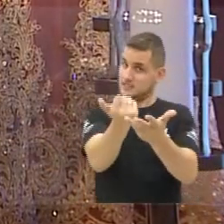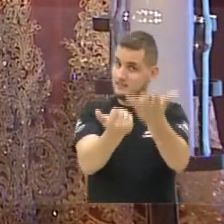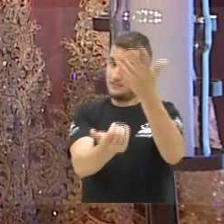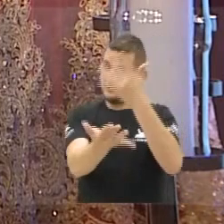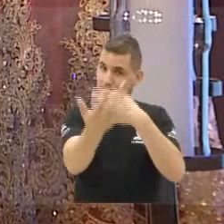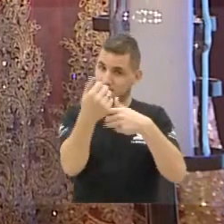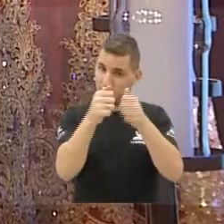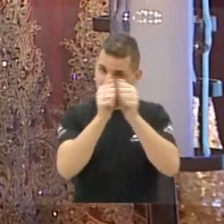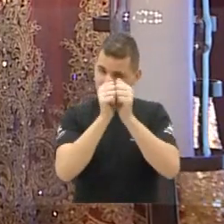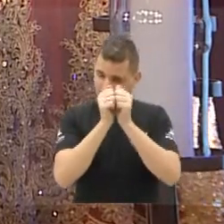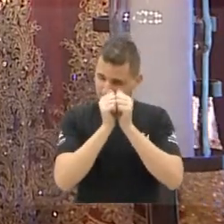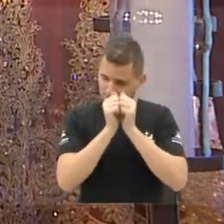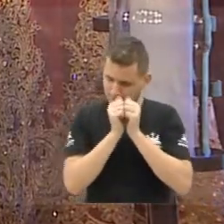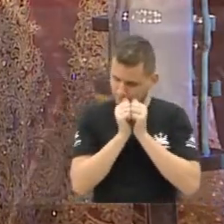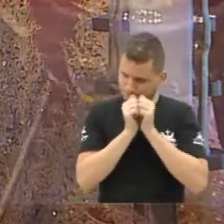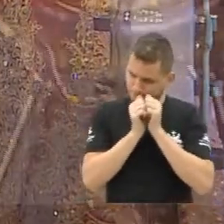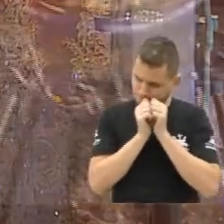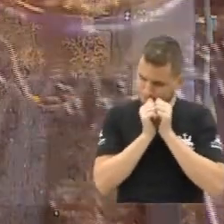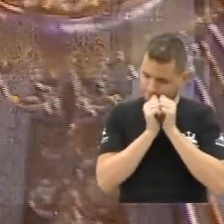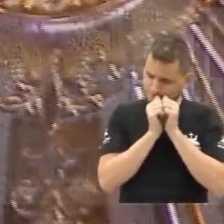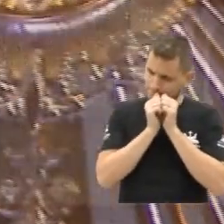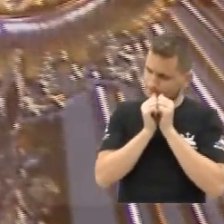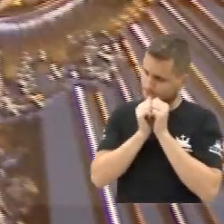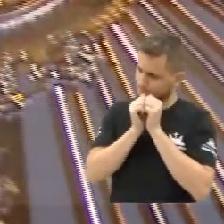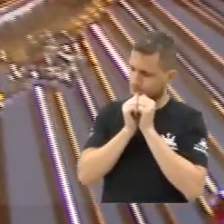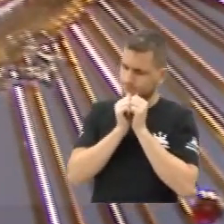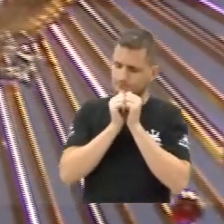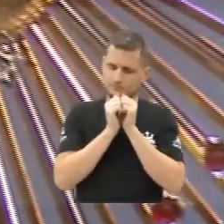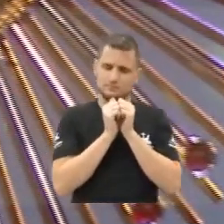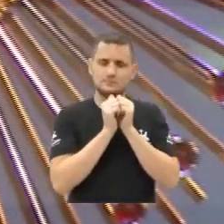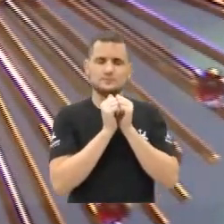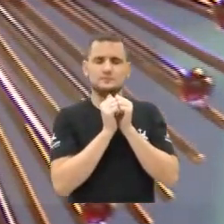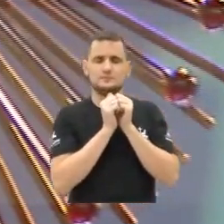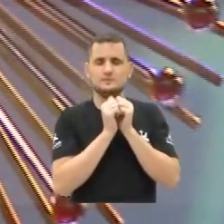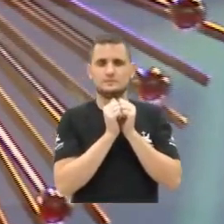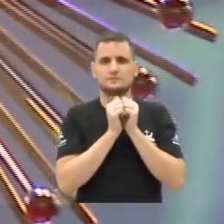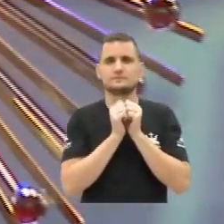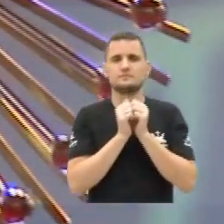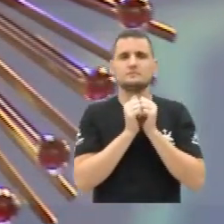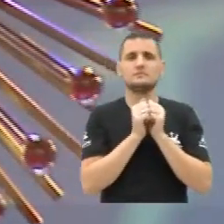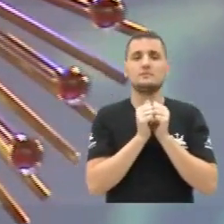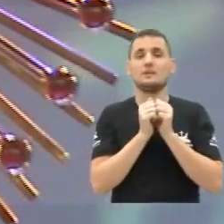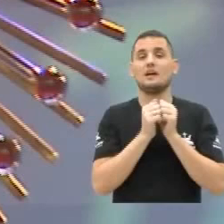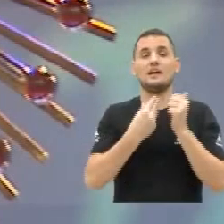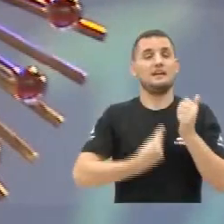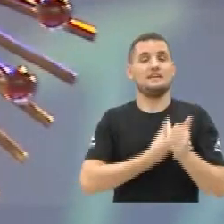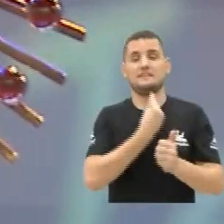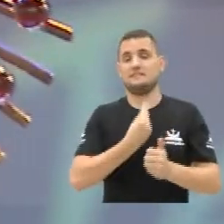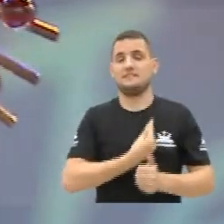atrairei a mim e te darei